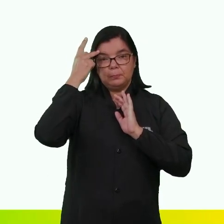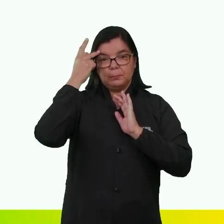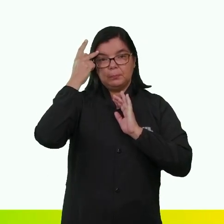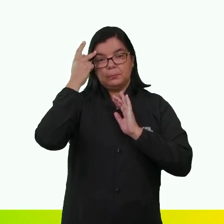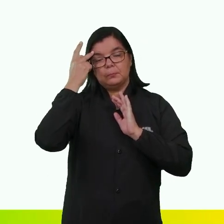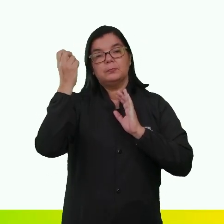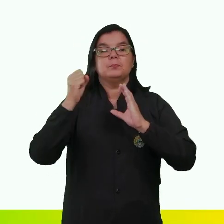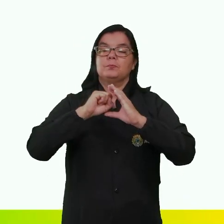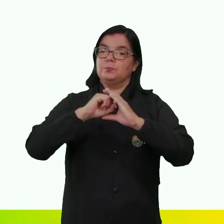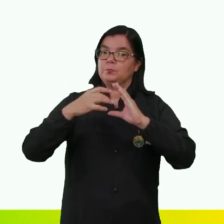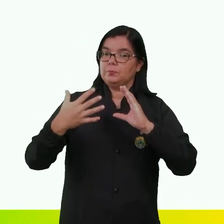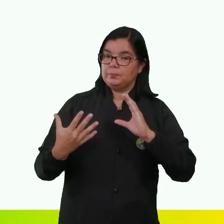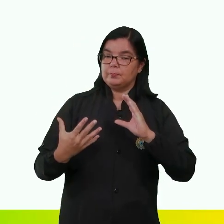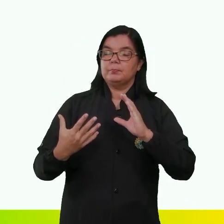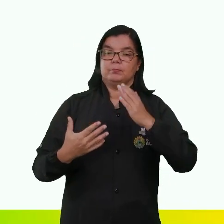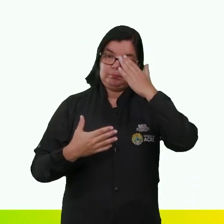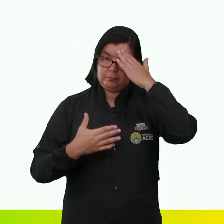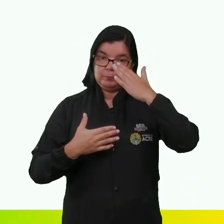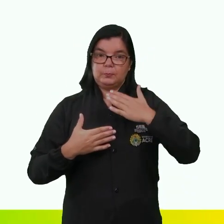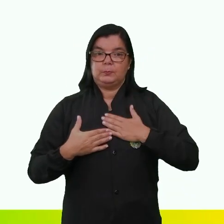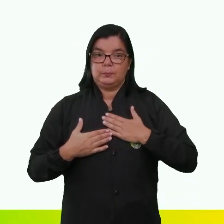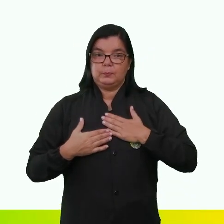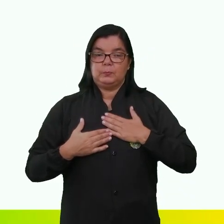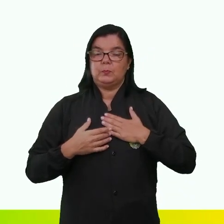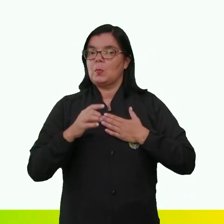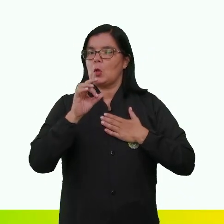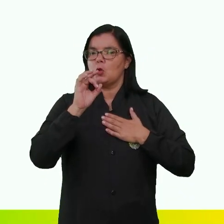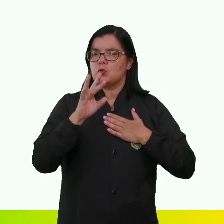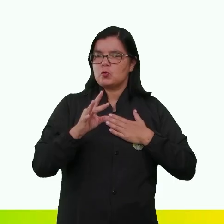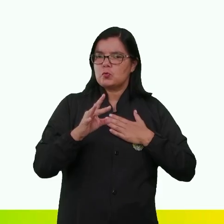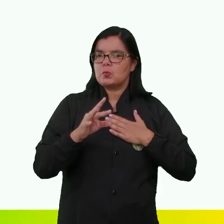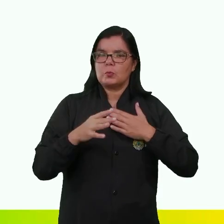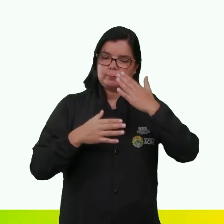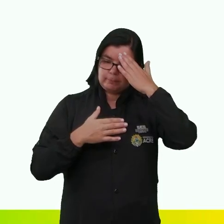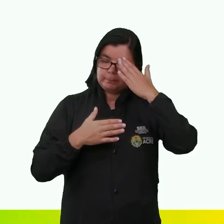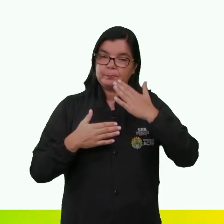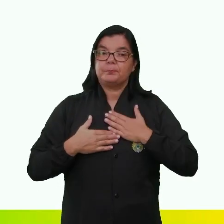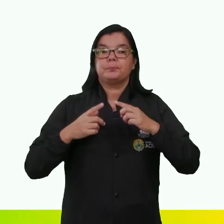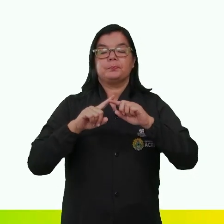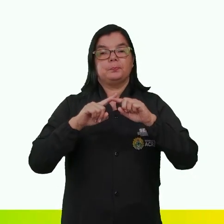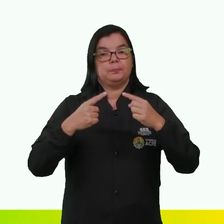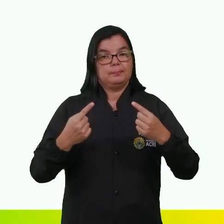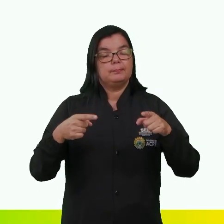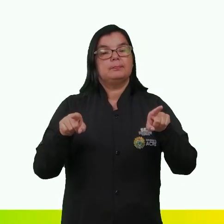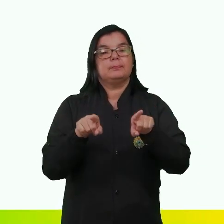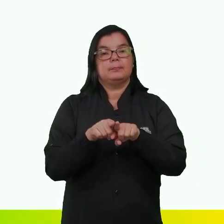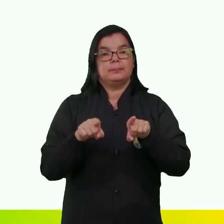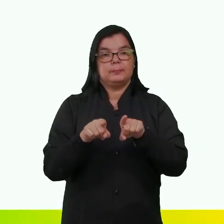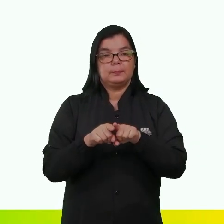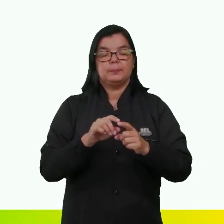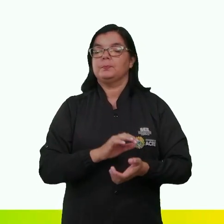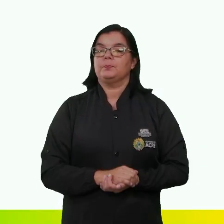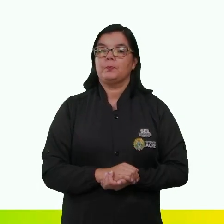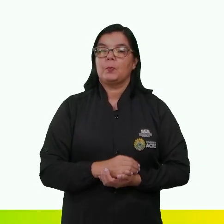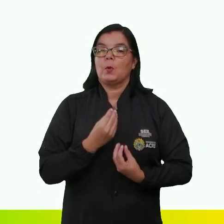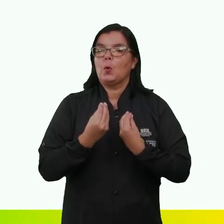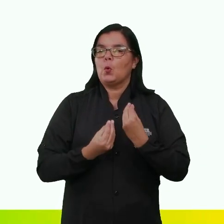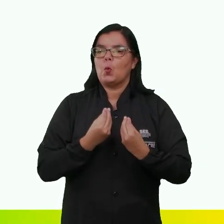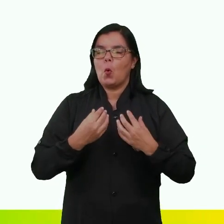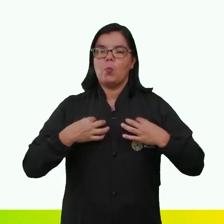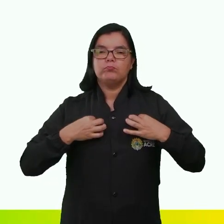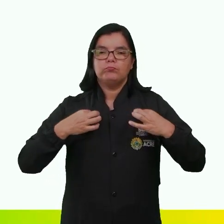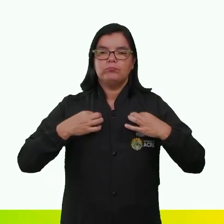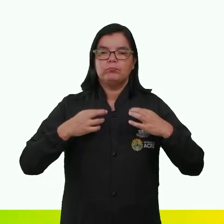com características físicas, e não só as características físicas, mas inclusive um modo de se